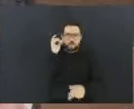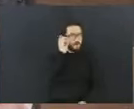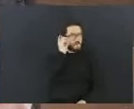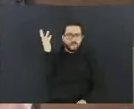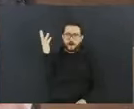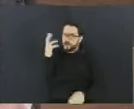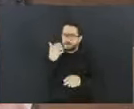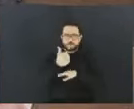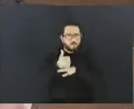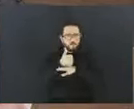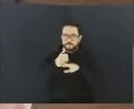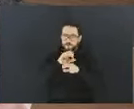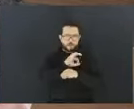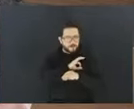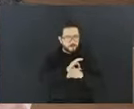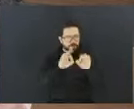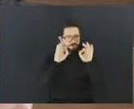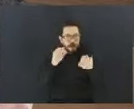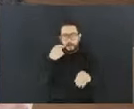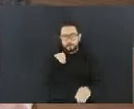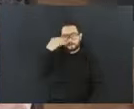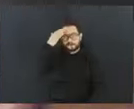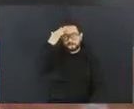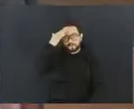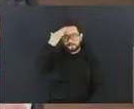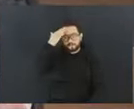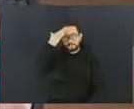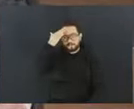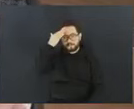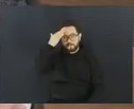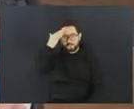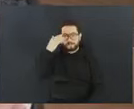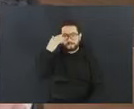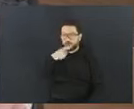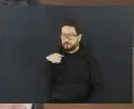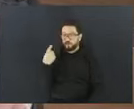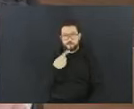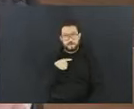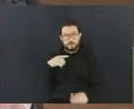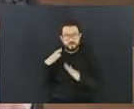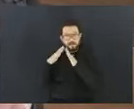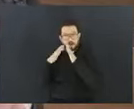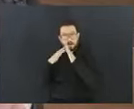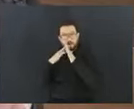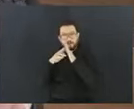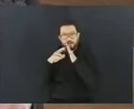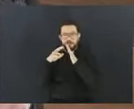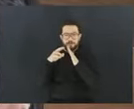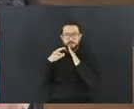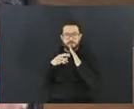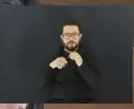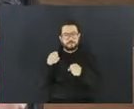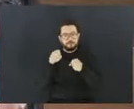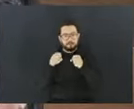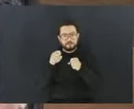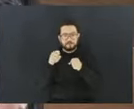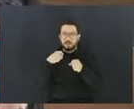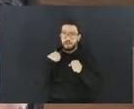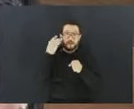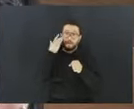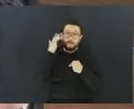gente, nós aqui, sai de casa sem saber se volta ou não. No caso de vocês, essa dúvida é